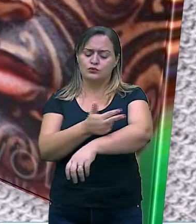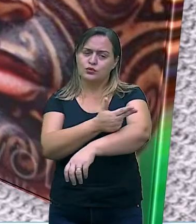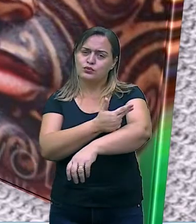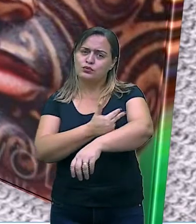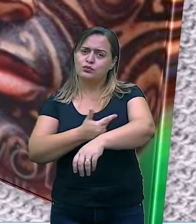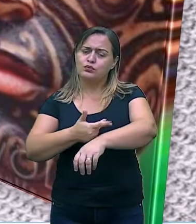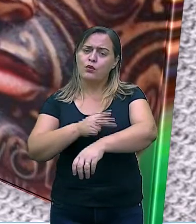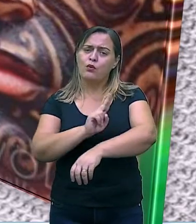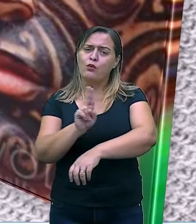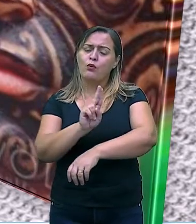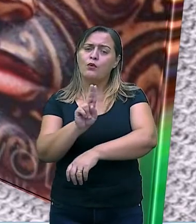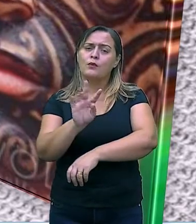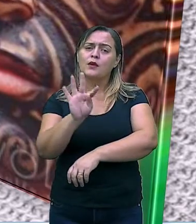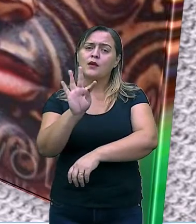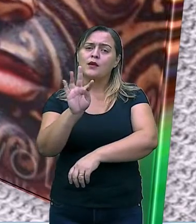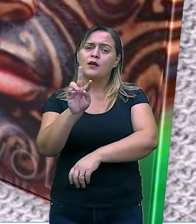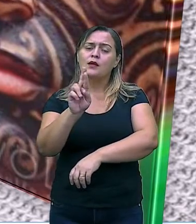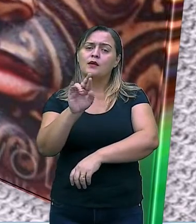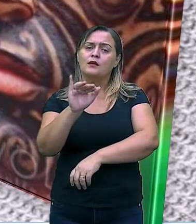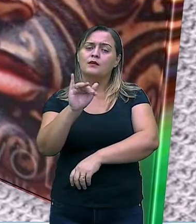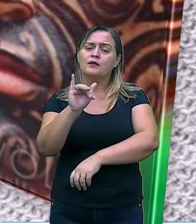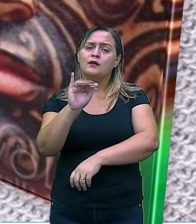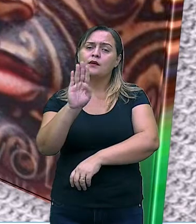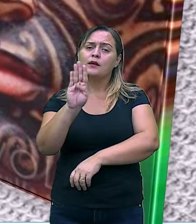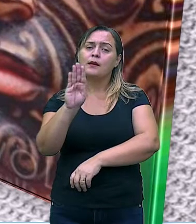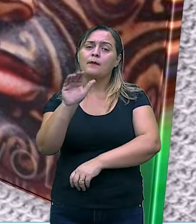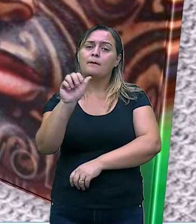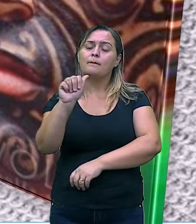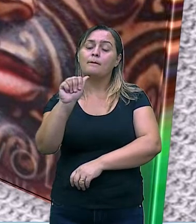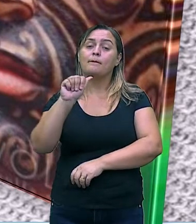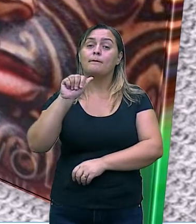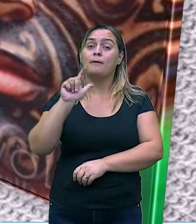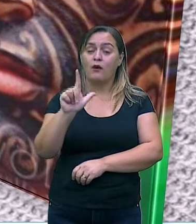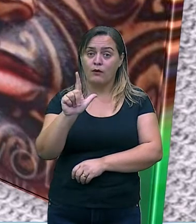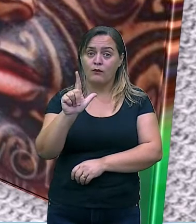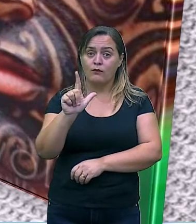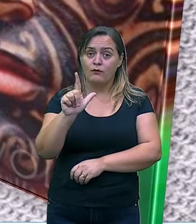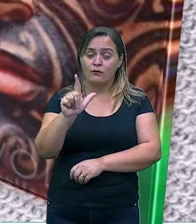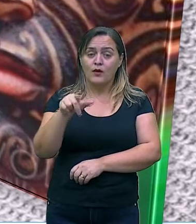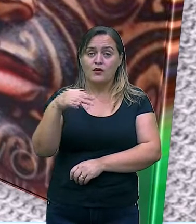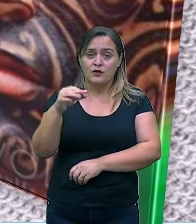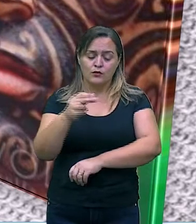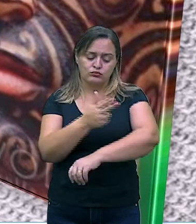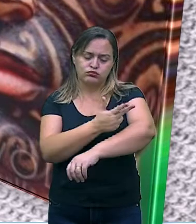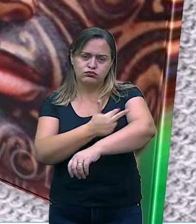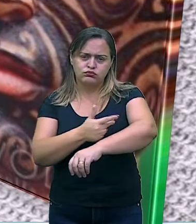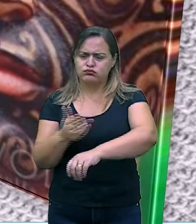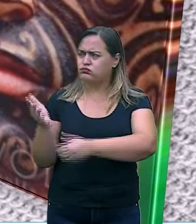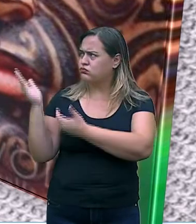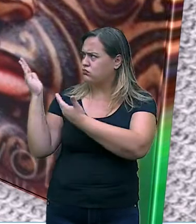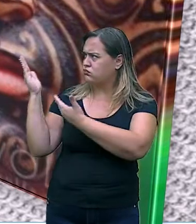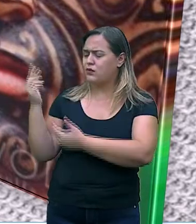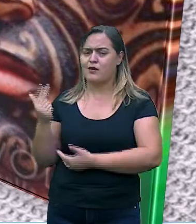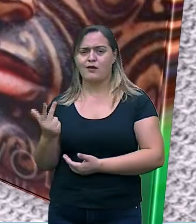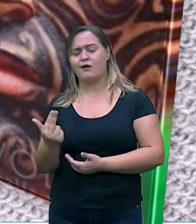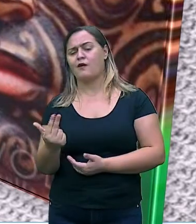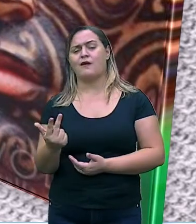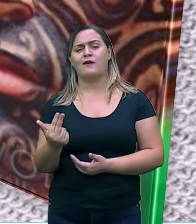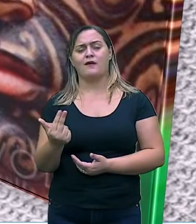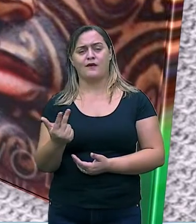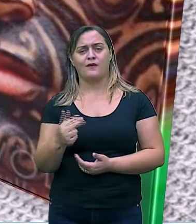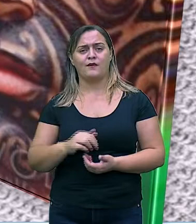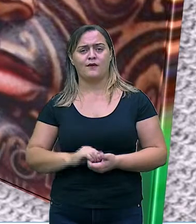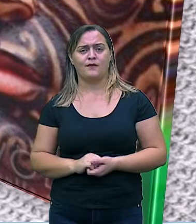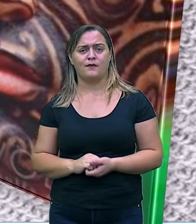fazer um tribal. Quando você fala um tribal, vem de onde? Da tribo. E geralmente essa tribo, nós pegamos esses